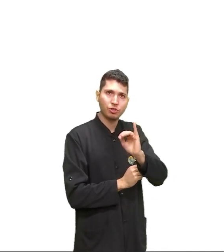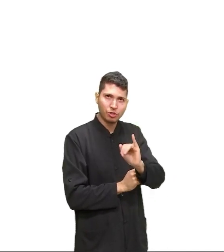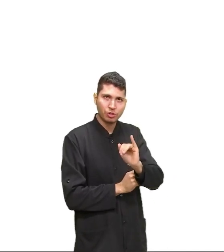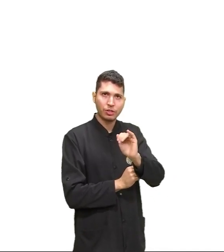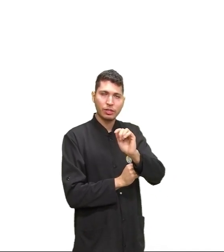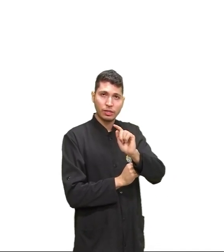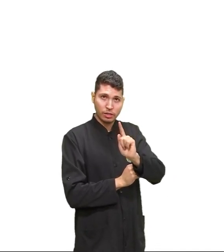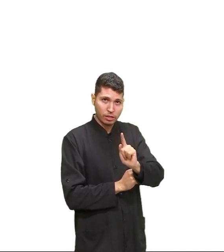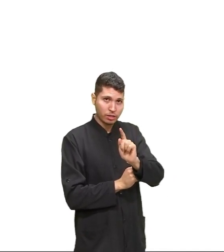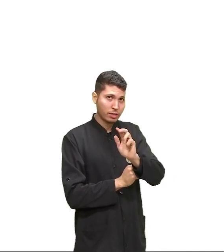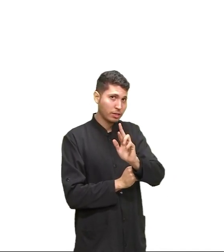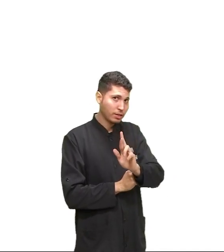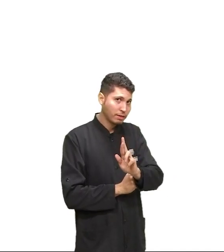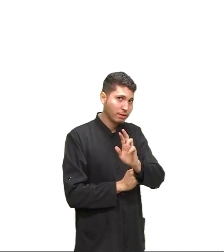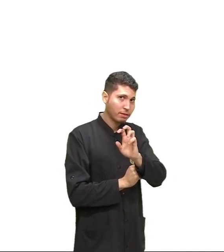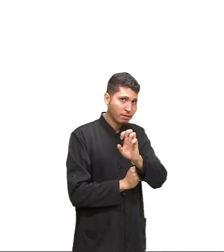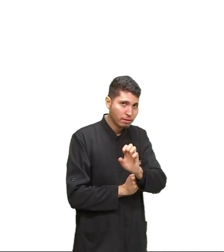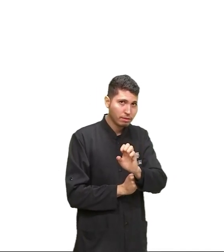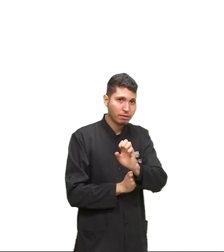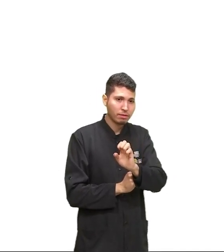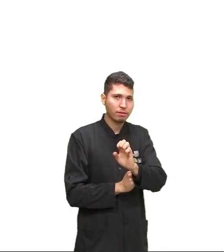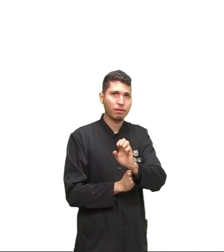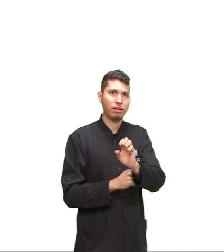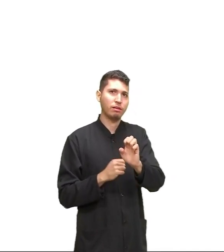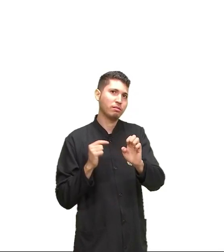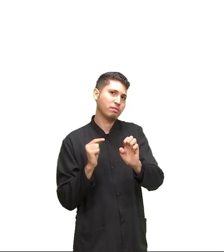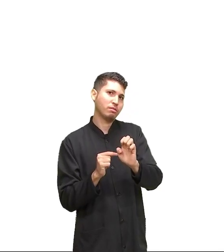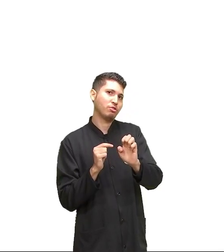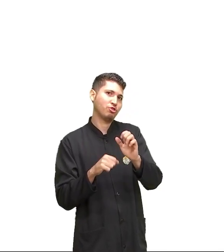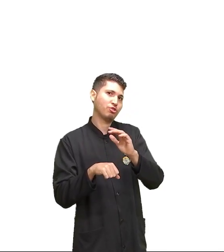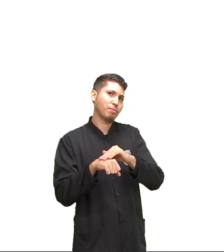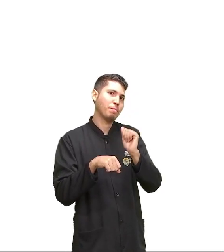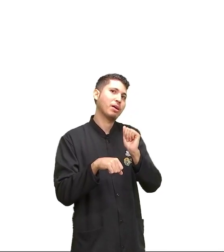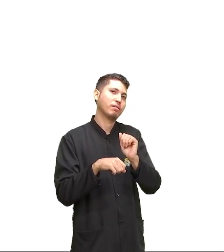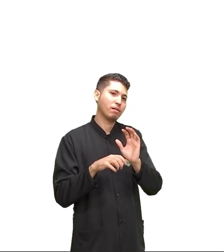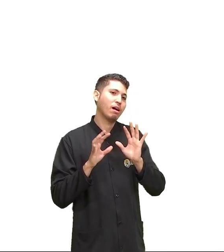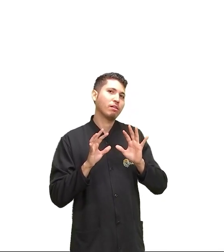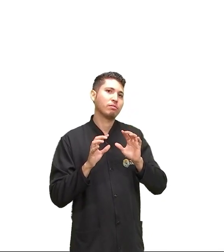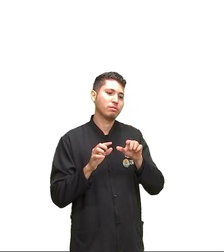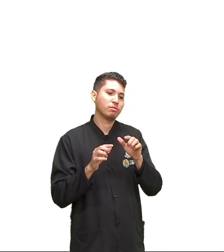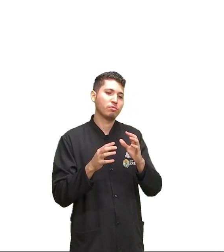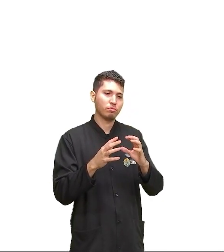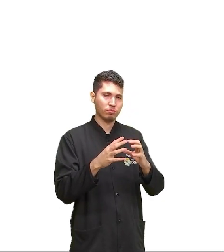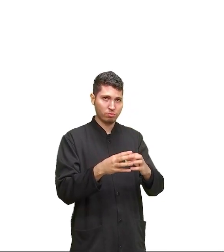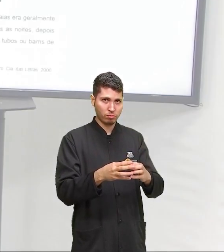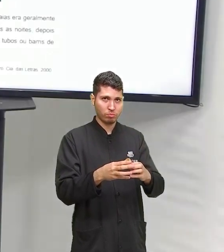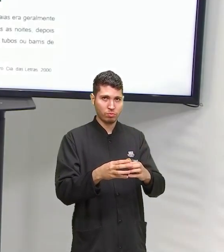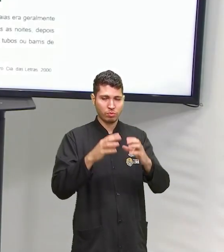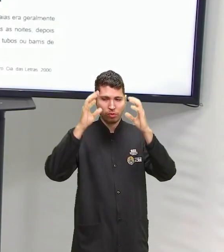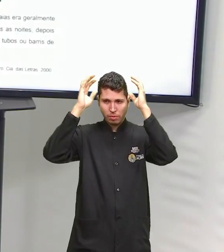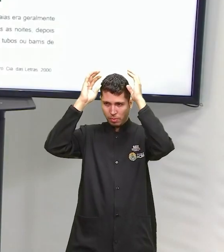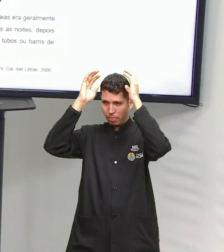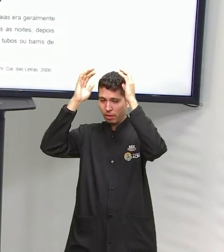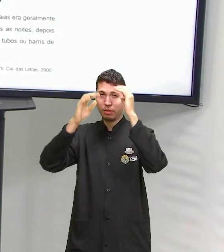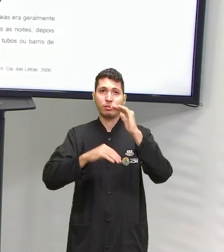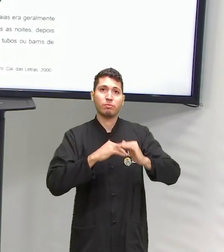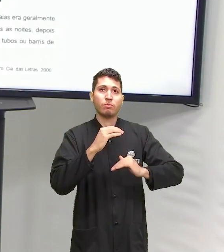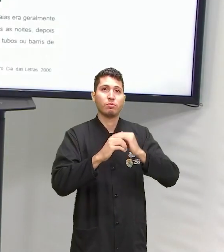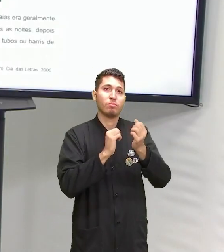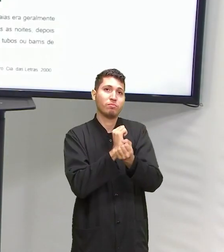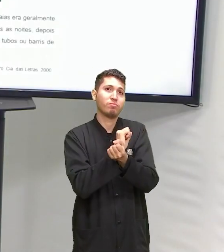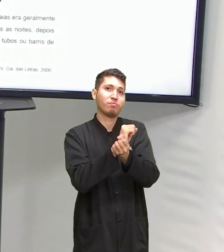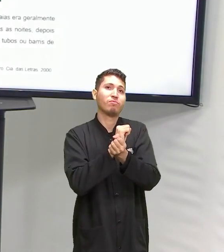excremento e lixo sobre a cabeça pelas ruas do Rio. Vamos entender um pouco. O processo de escravização ele foi